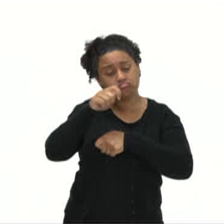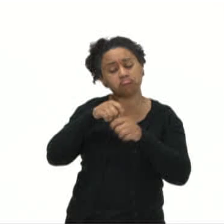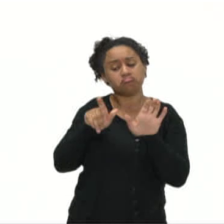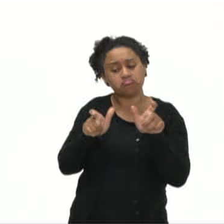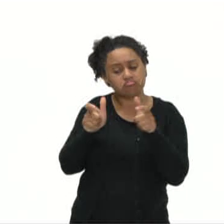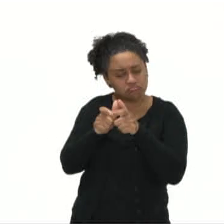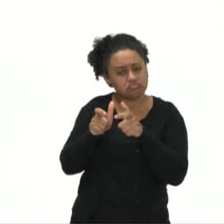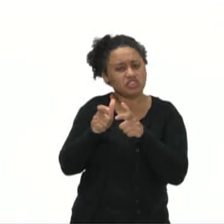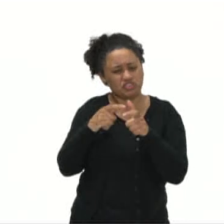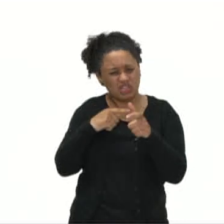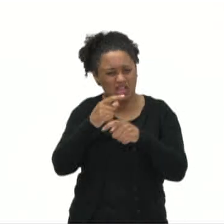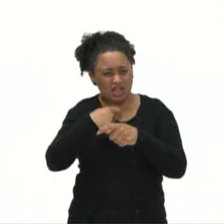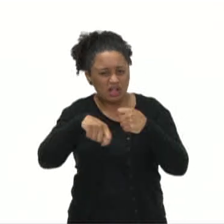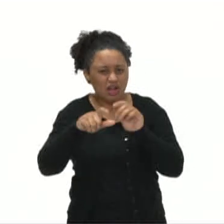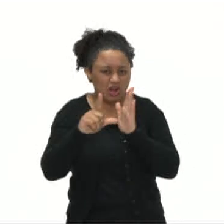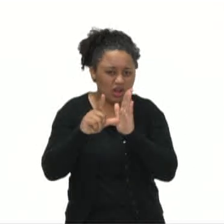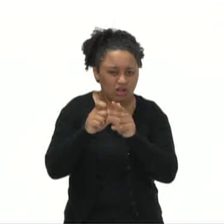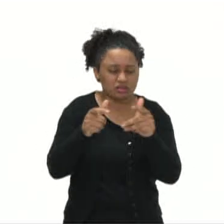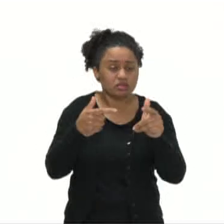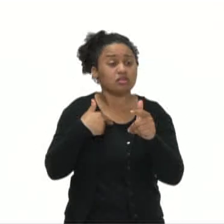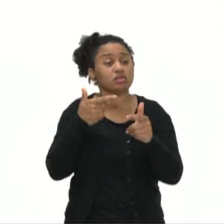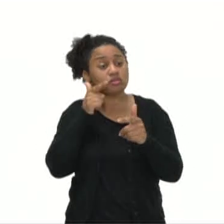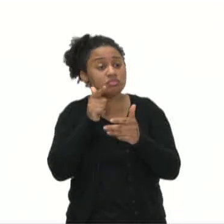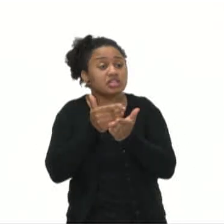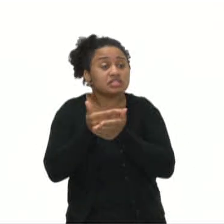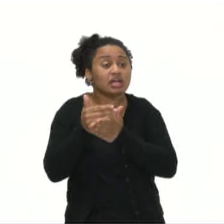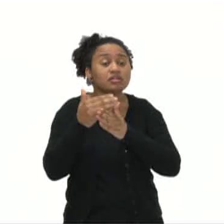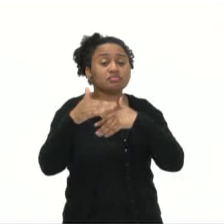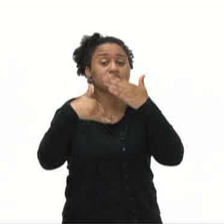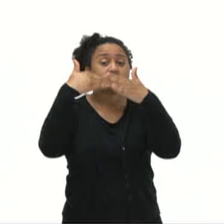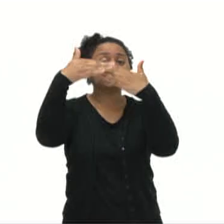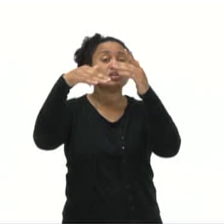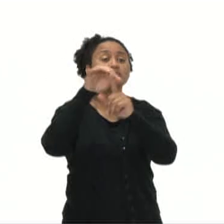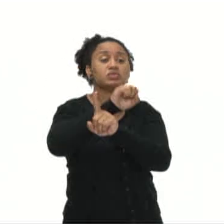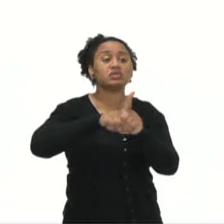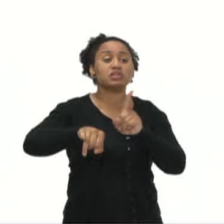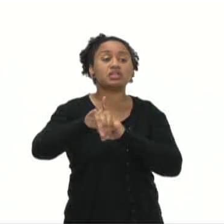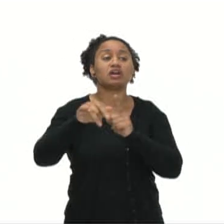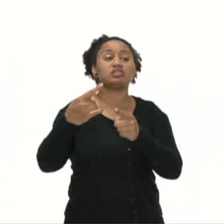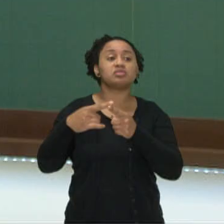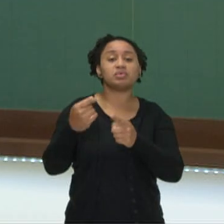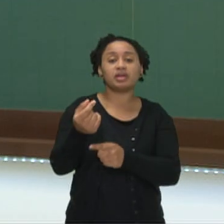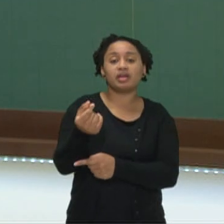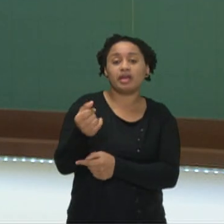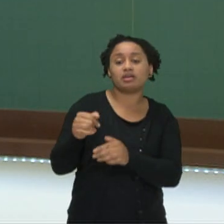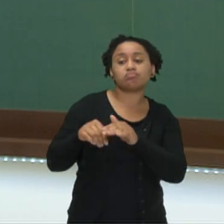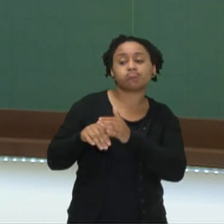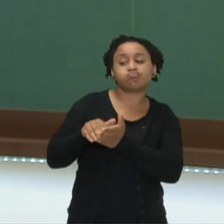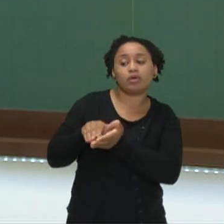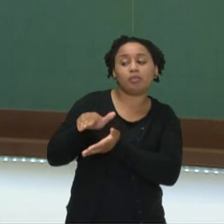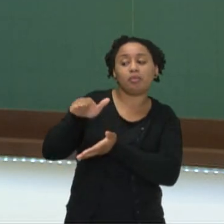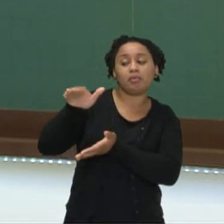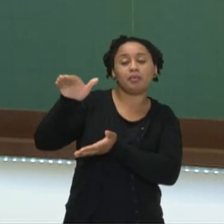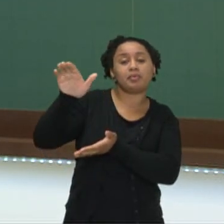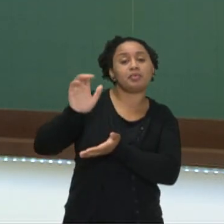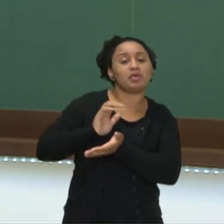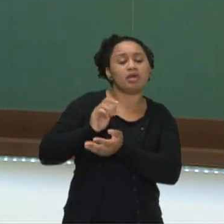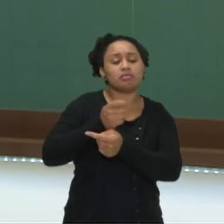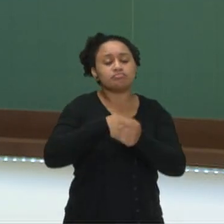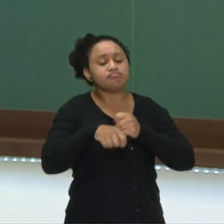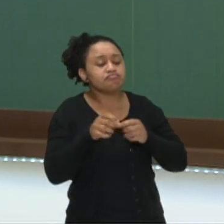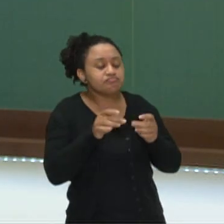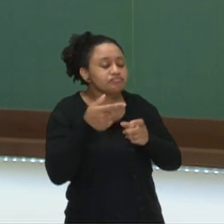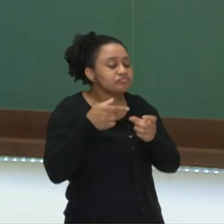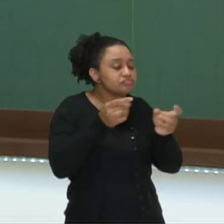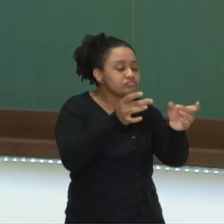comerciantes que cresciam socialmente por causa do acúmulo de riqueza. Então, era aquele comerciante que começou ambulante,